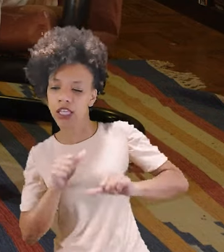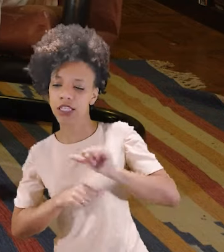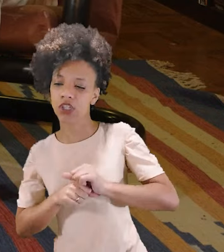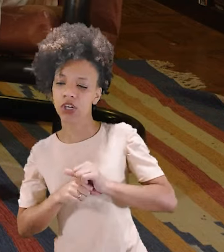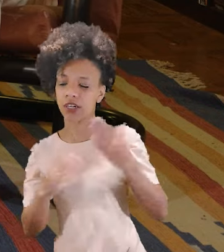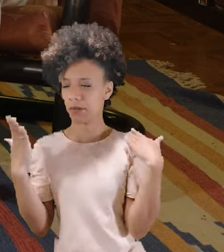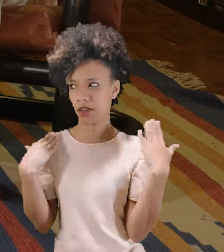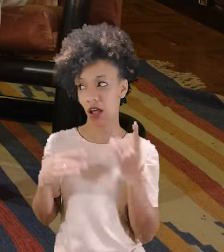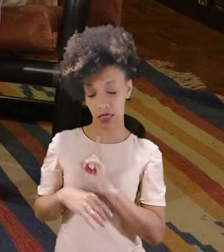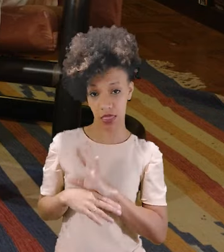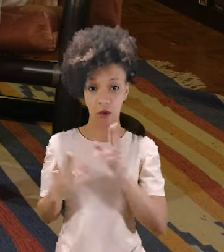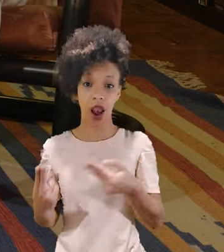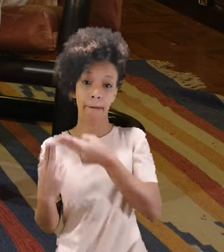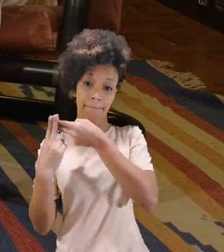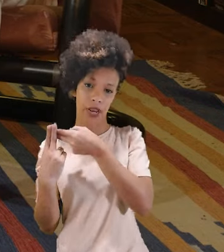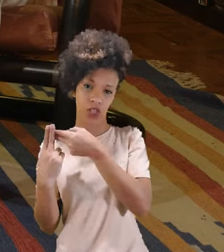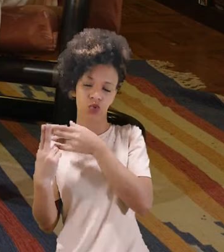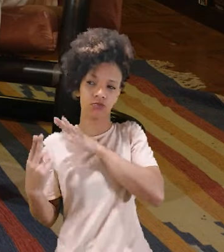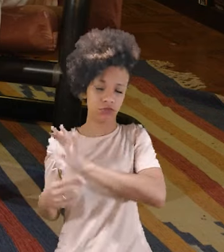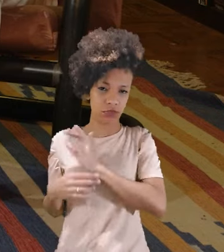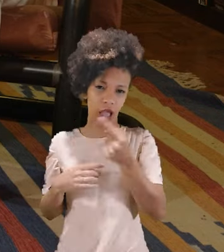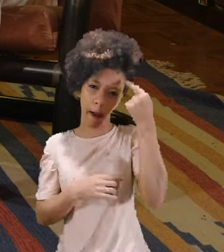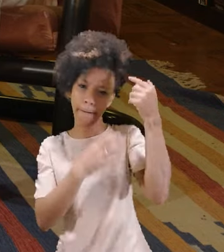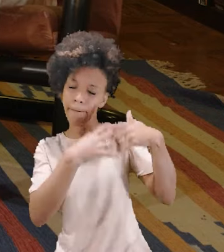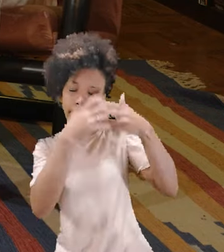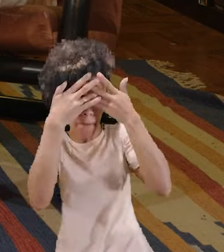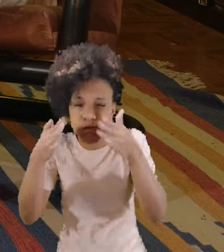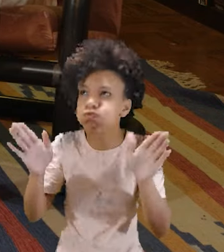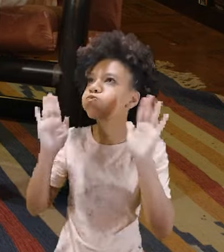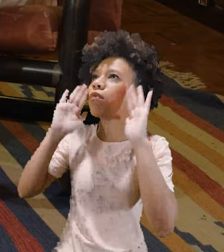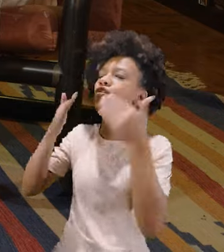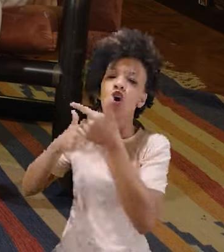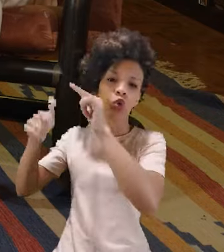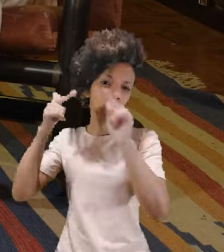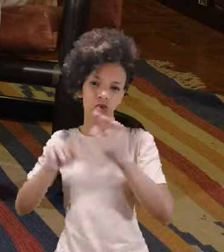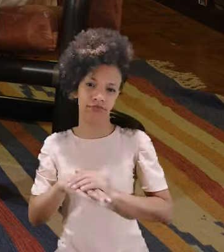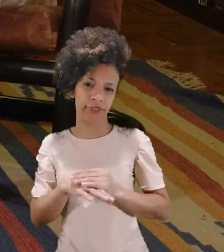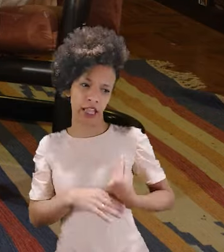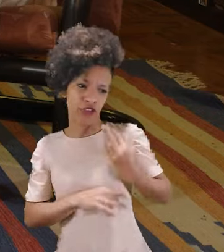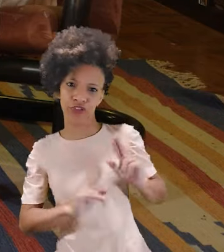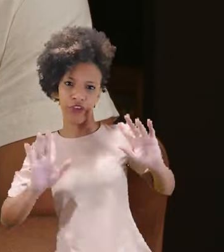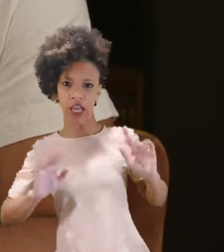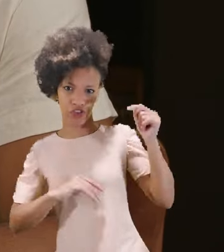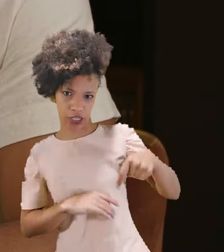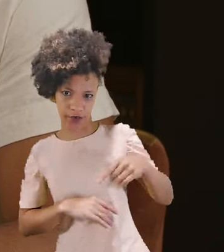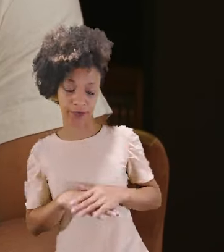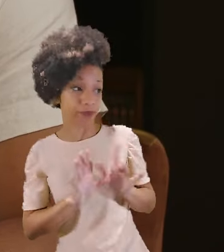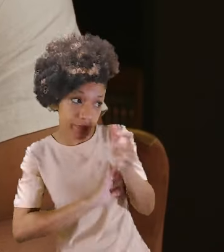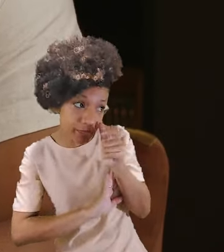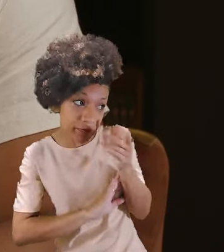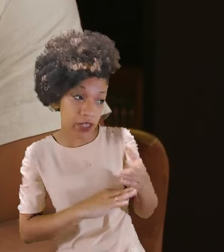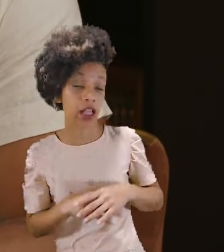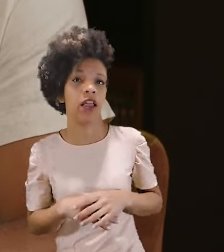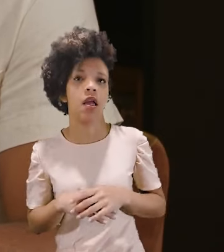é uma questão de o cara foi preso e o cara tá lá e o da mente do cara abre para outro lugar que não tem nada a ver com a nossa vida que eu